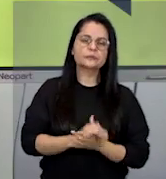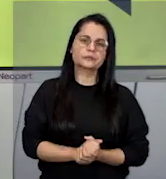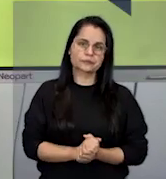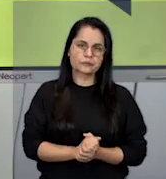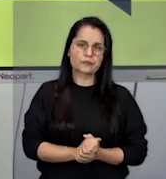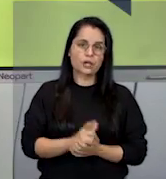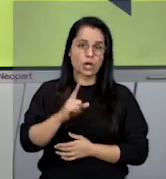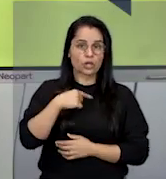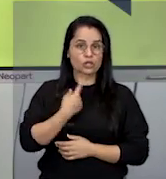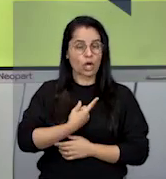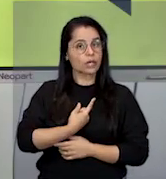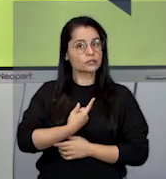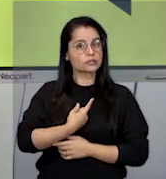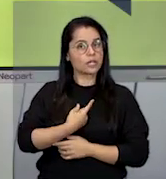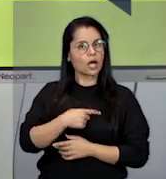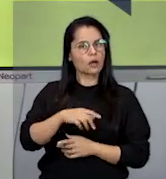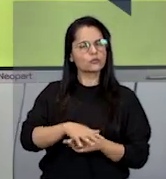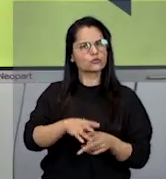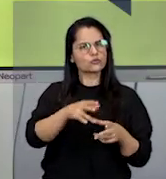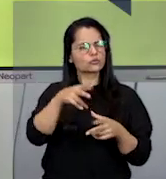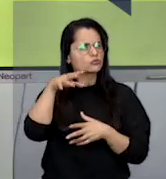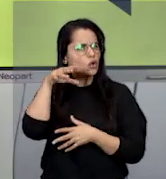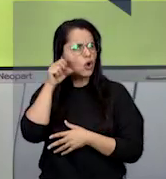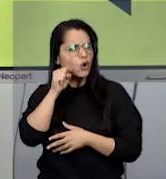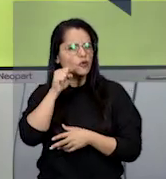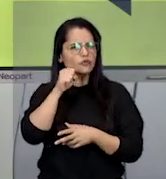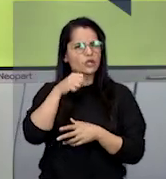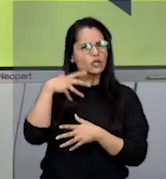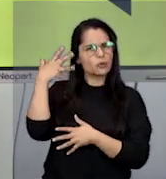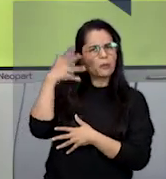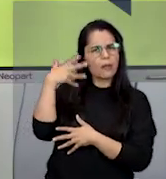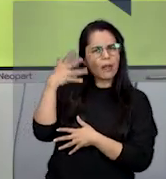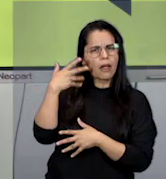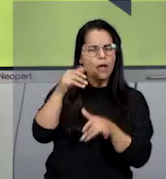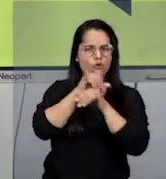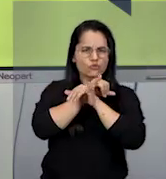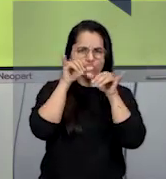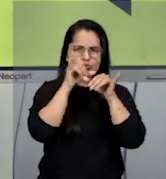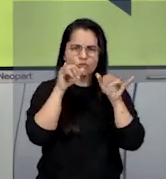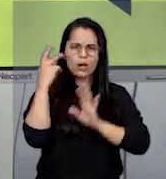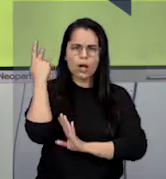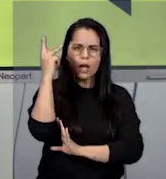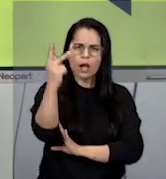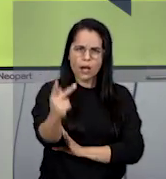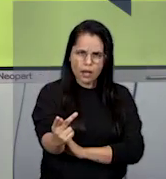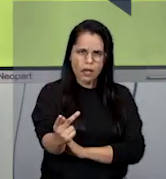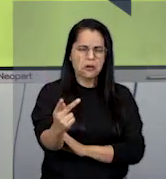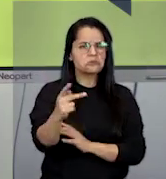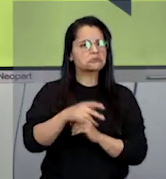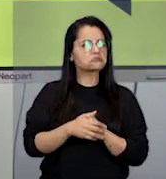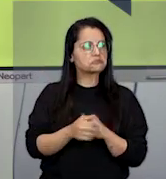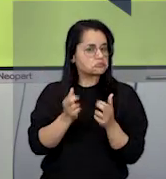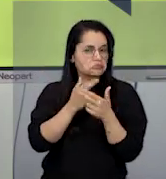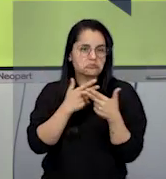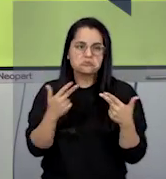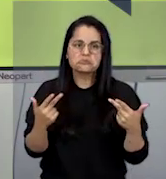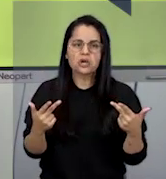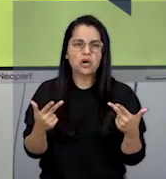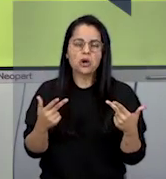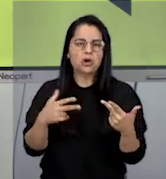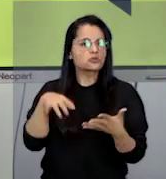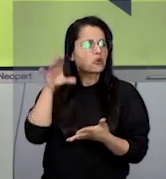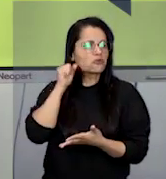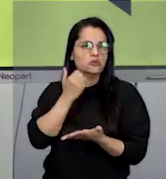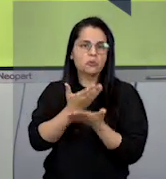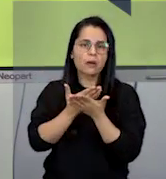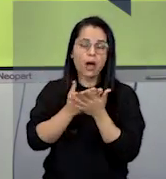nós estivermos ouvindo um noticiário, ouvindo uma palestra, ouvindo uma história, ouvindo um caso, ouvindo uma